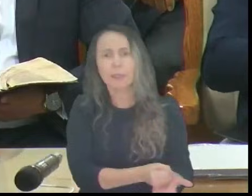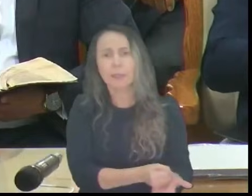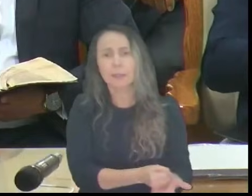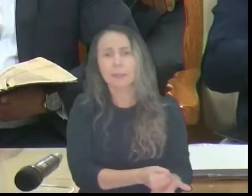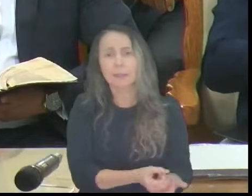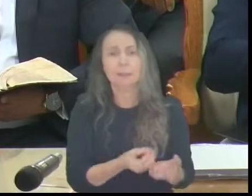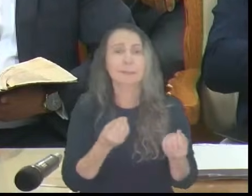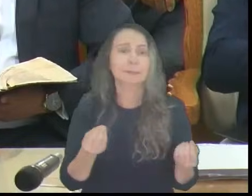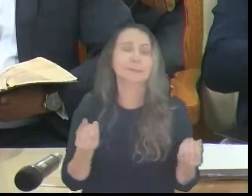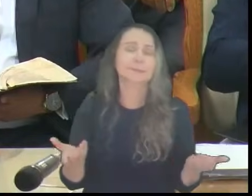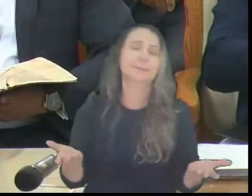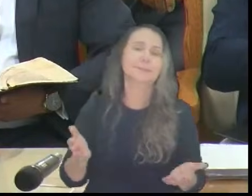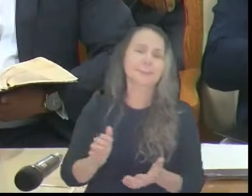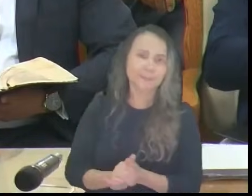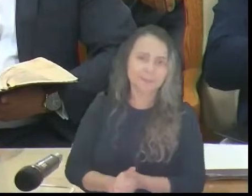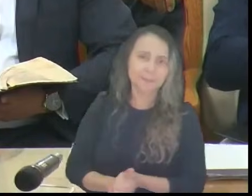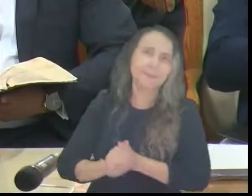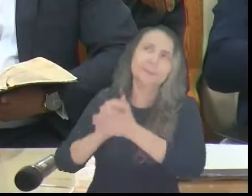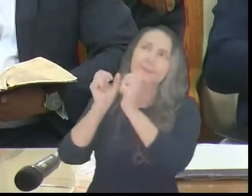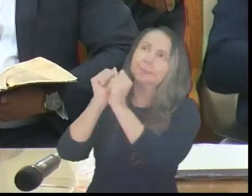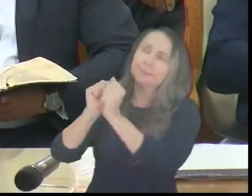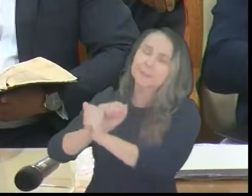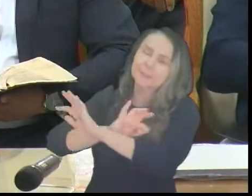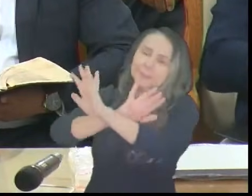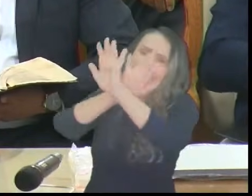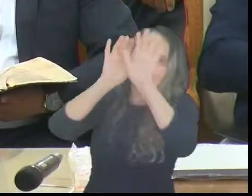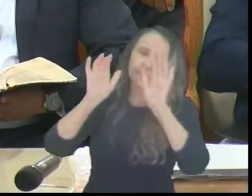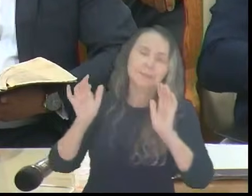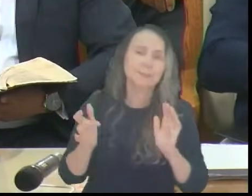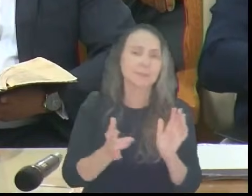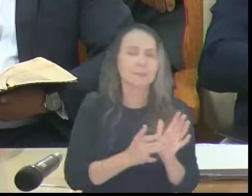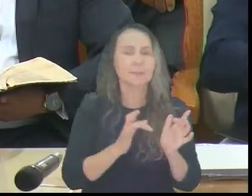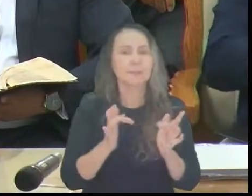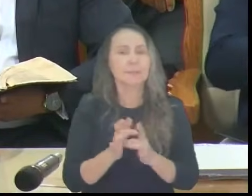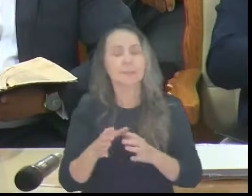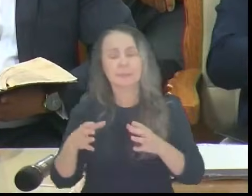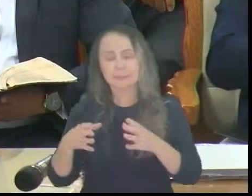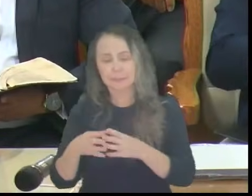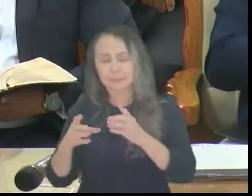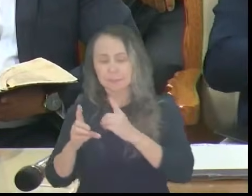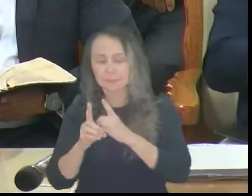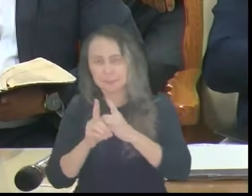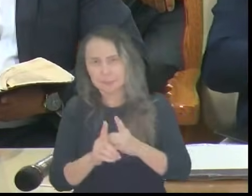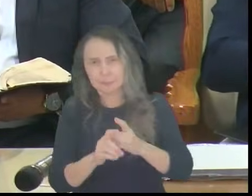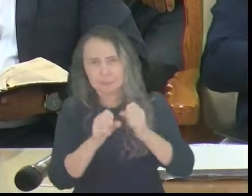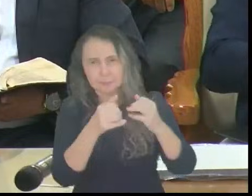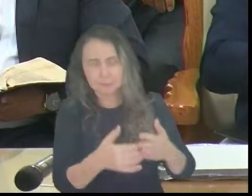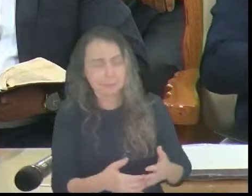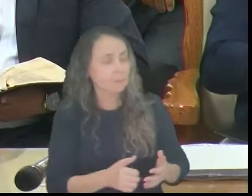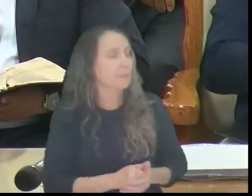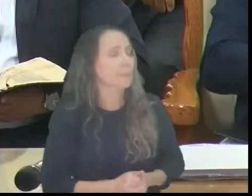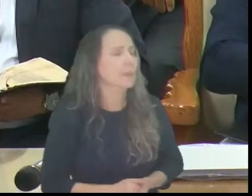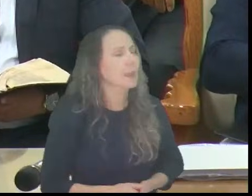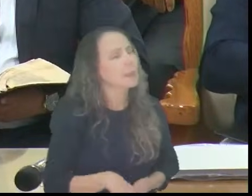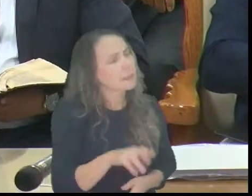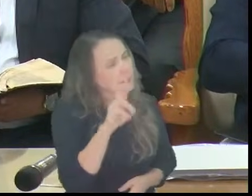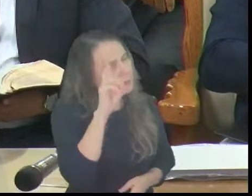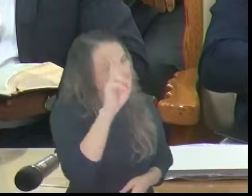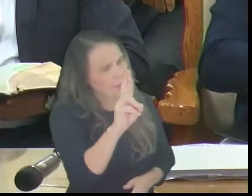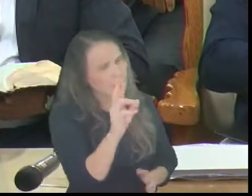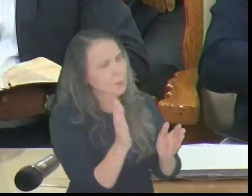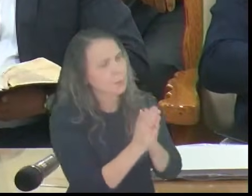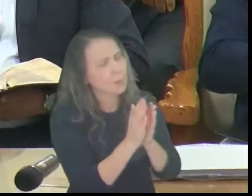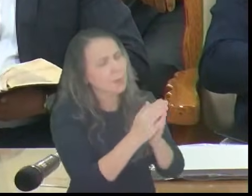Glória a Jesus. Não ora a ninguém. Os discípulos disseram, Senhor, ensina-nos a orar, como